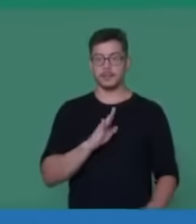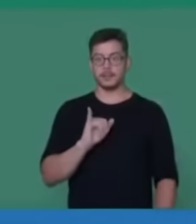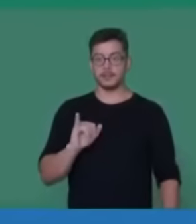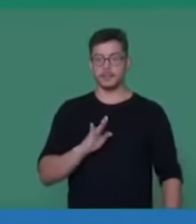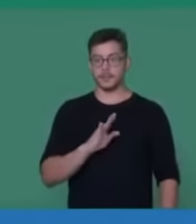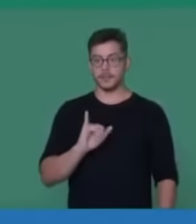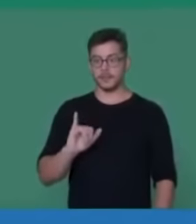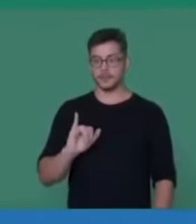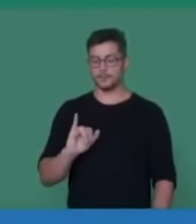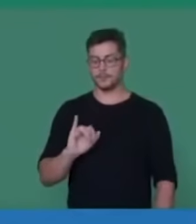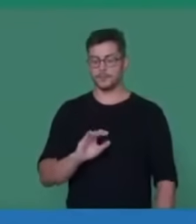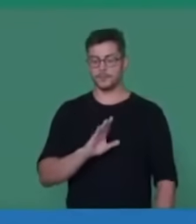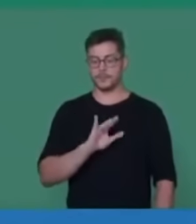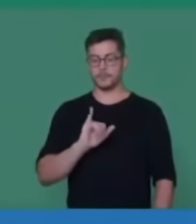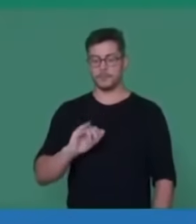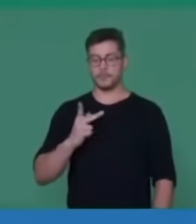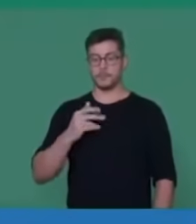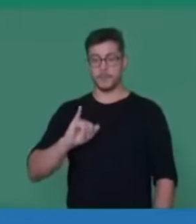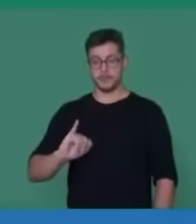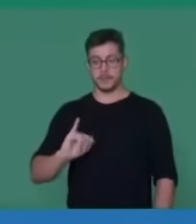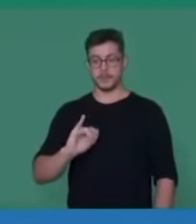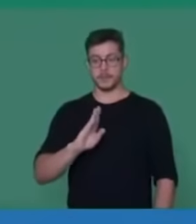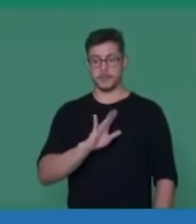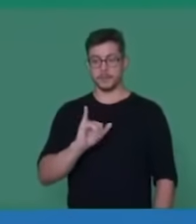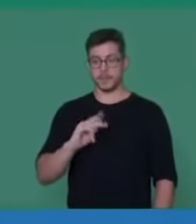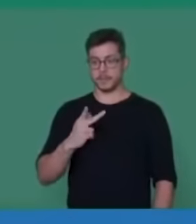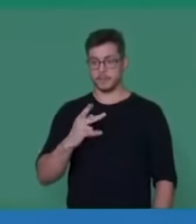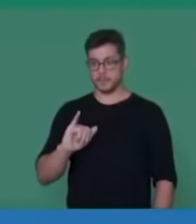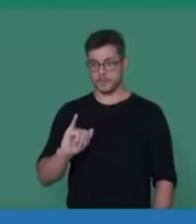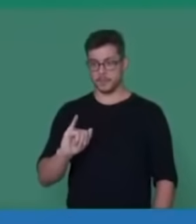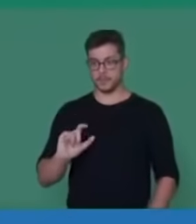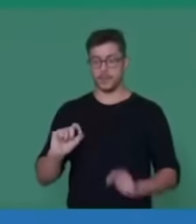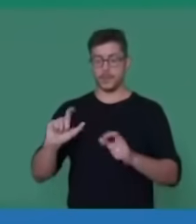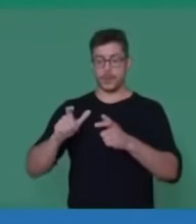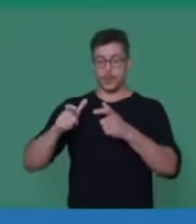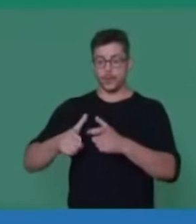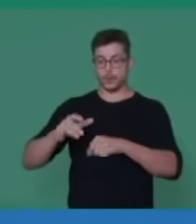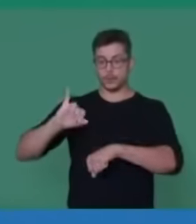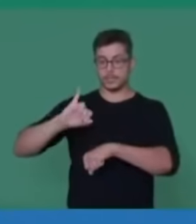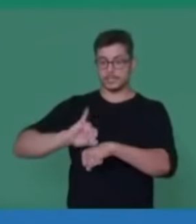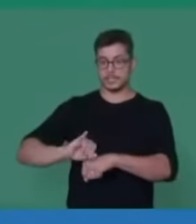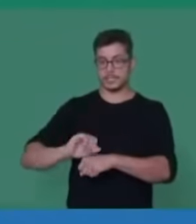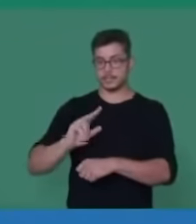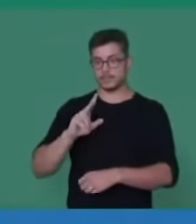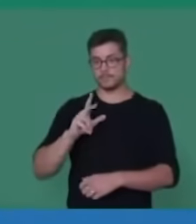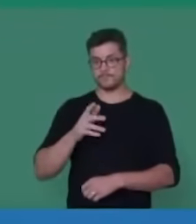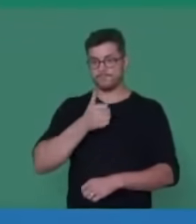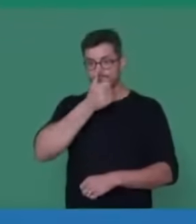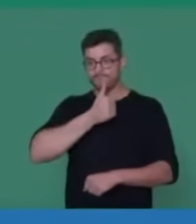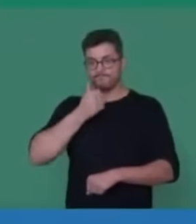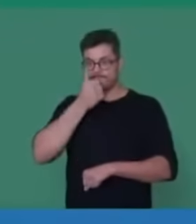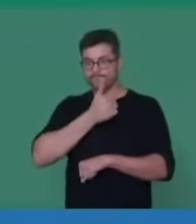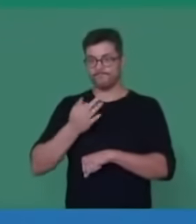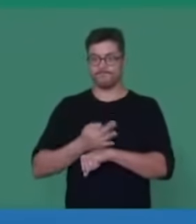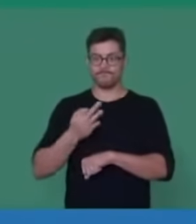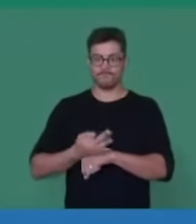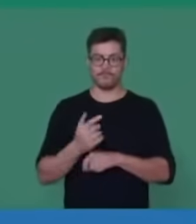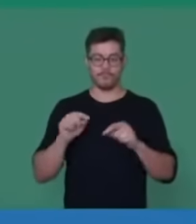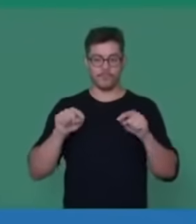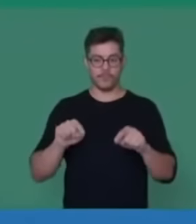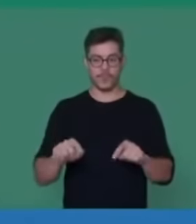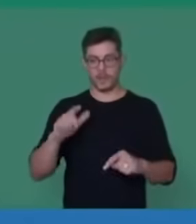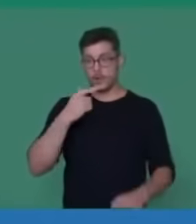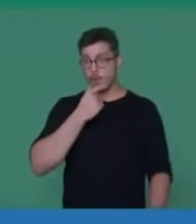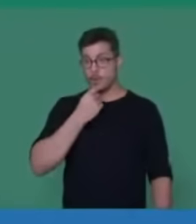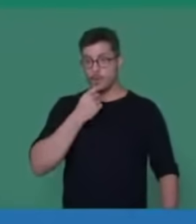um centro de resistência na cidade do Rio de Janeiro, pelo Alfredinho, um querido gerente daquele